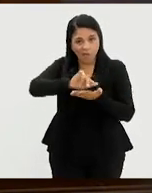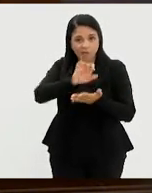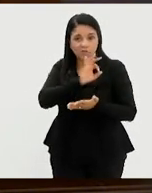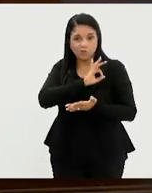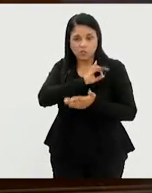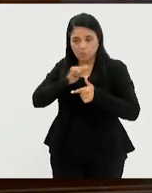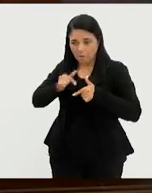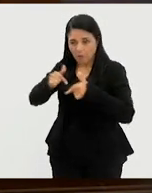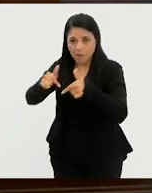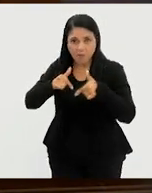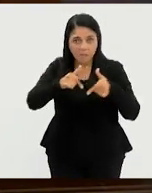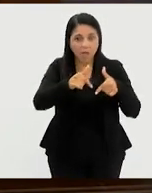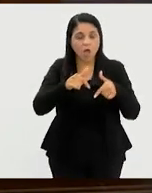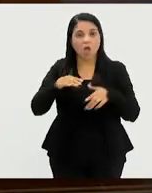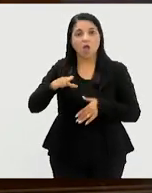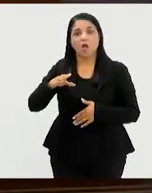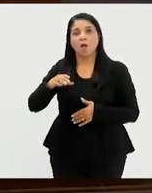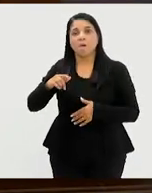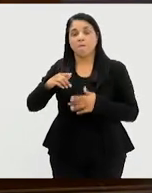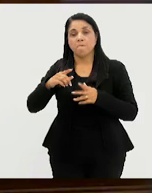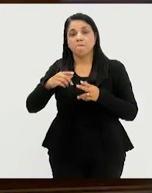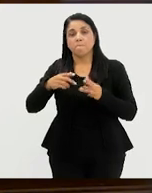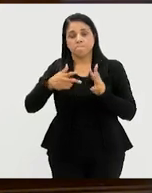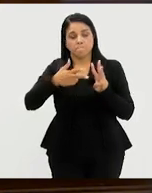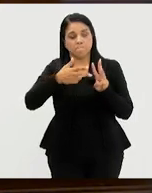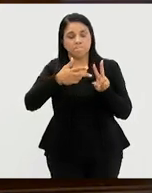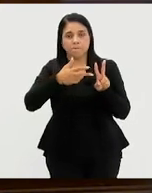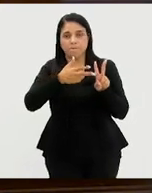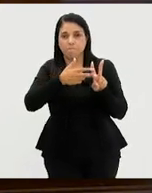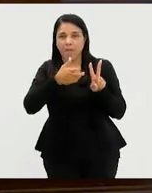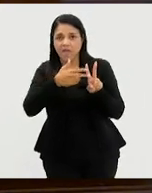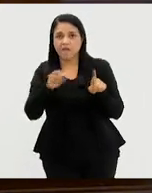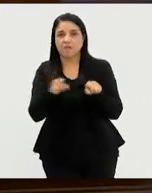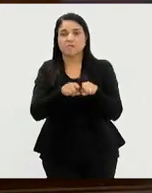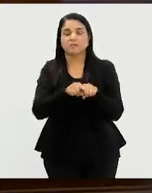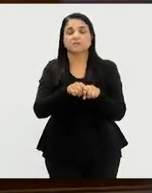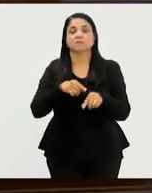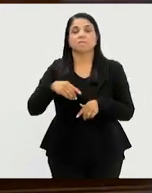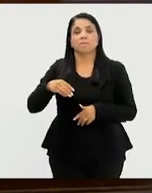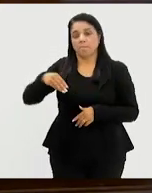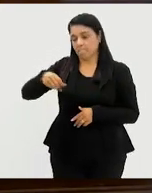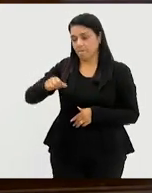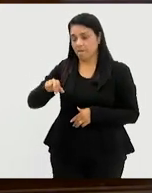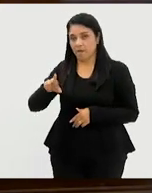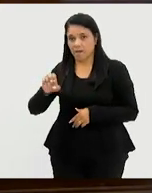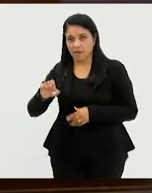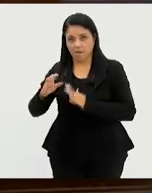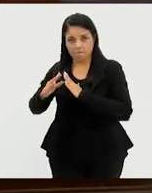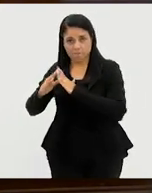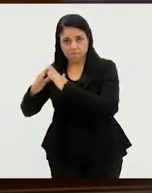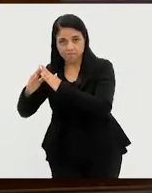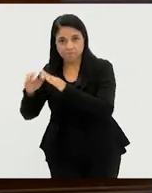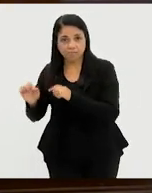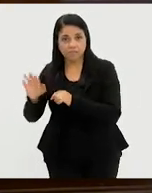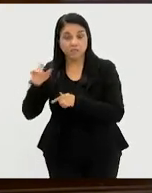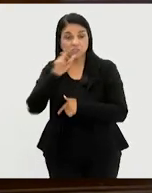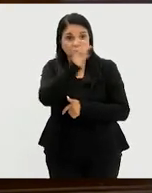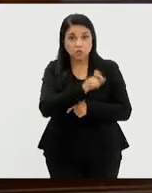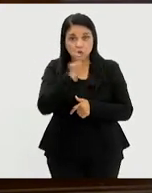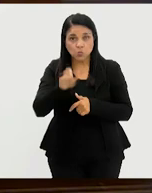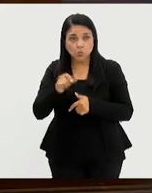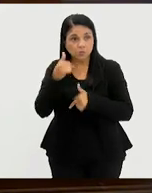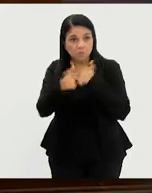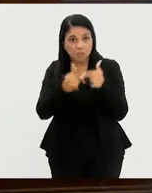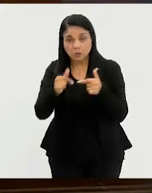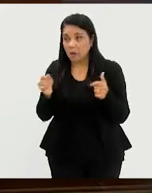penha no complexo de favelas do Alemão no complexo de favelas da Maré Deixando as pessoas Pânico e mais que isso